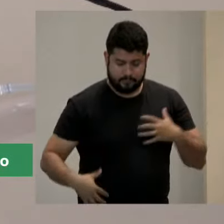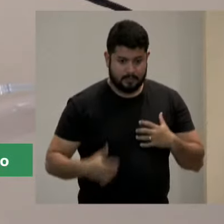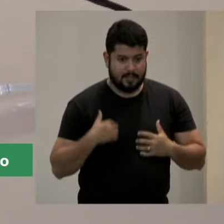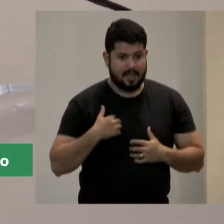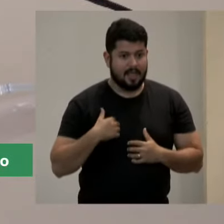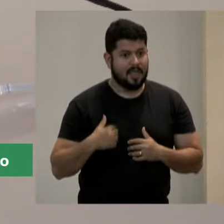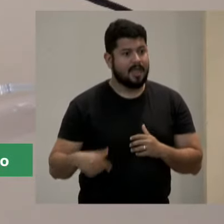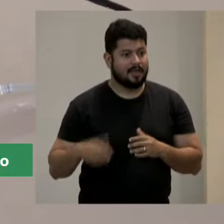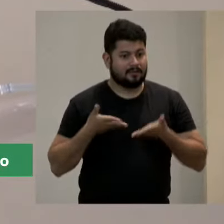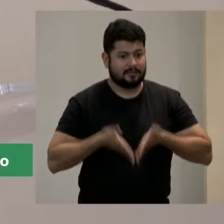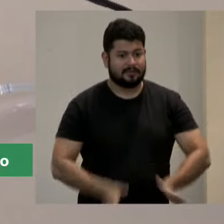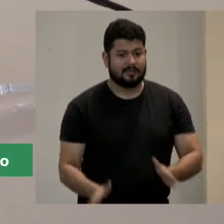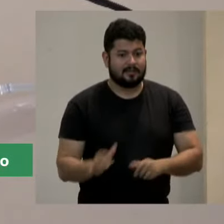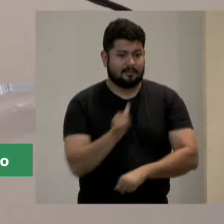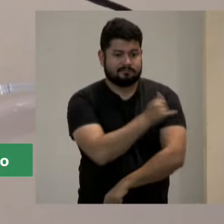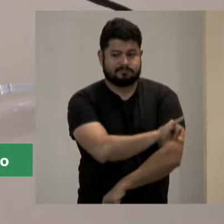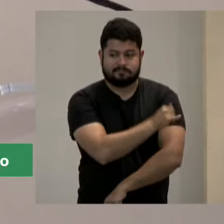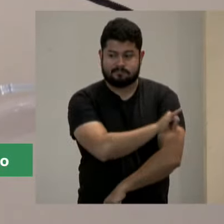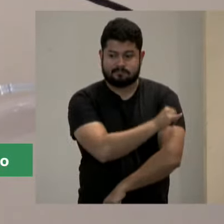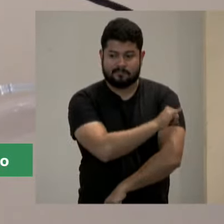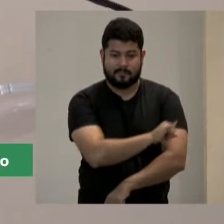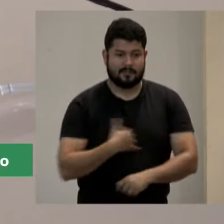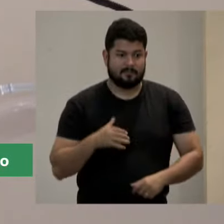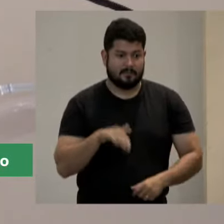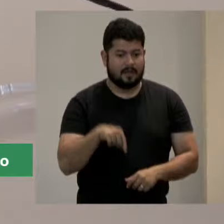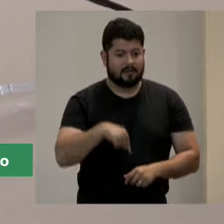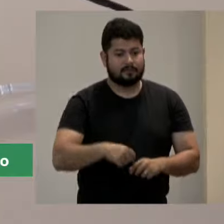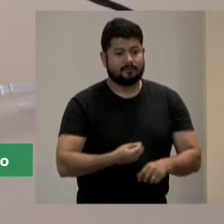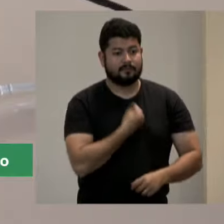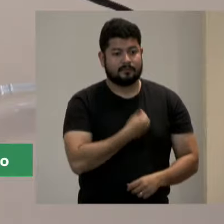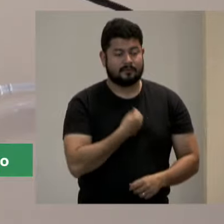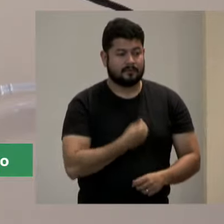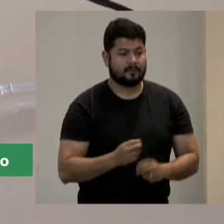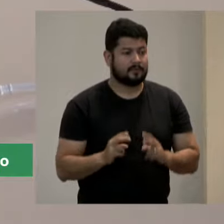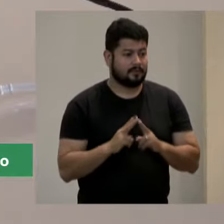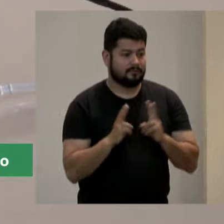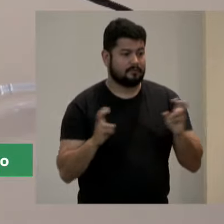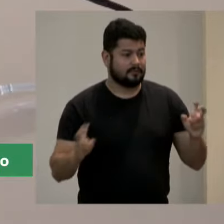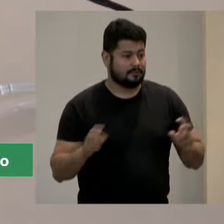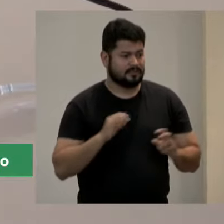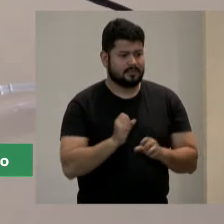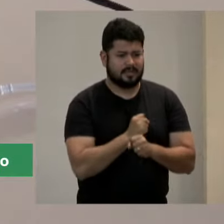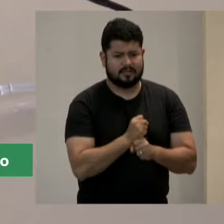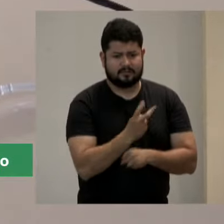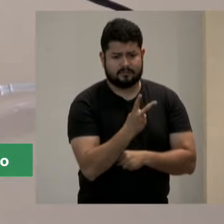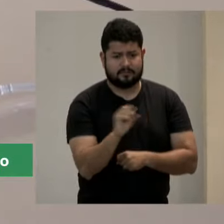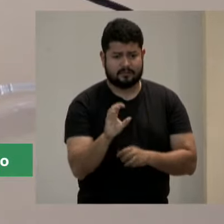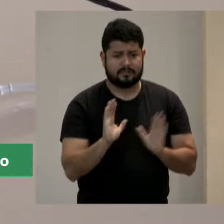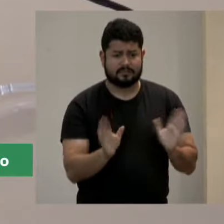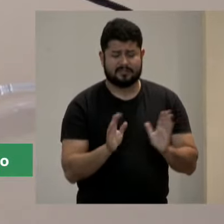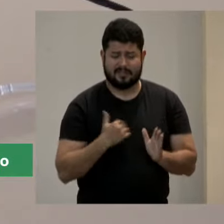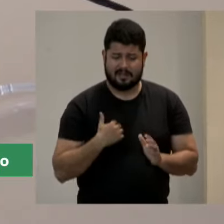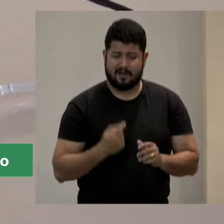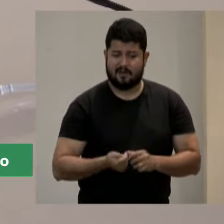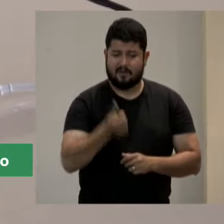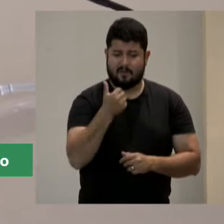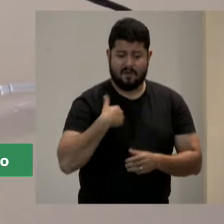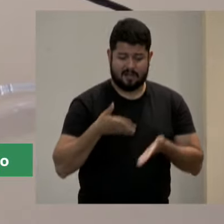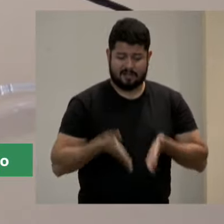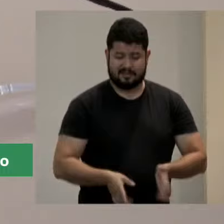carioca. Mas moro em Florianópolis já há mais de 20 anos, então já me naturalizei manezinha, né? Posso